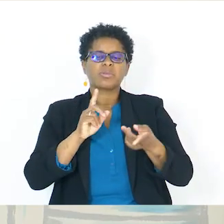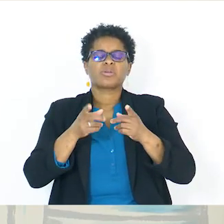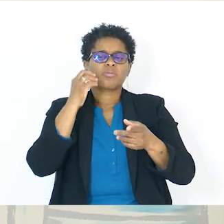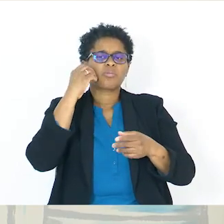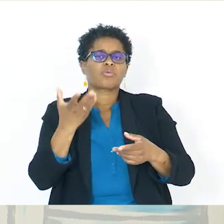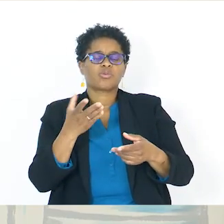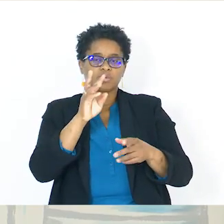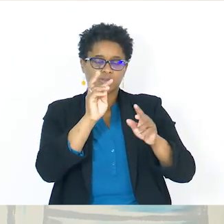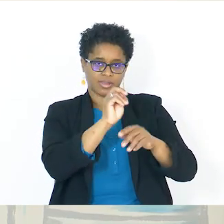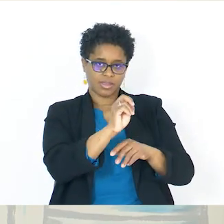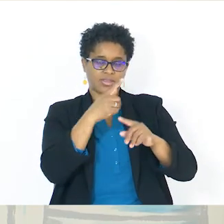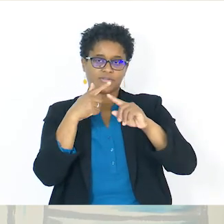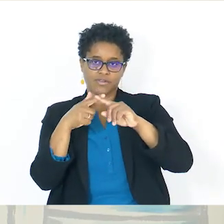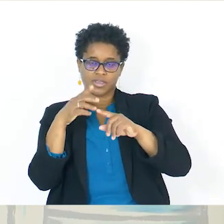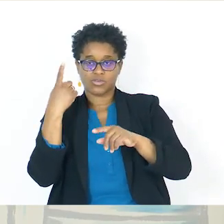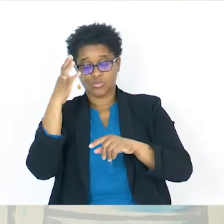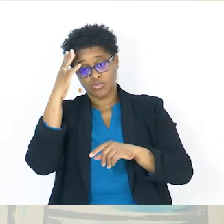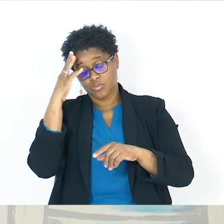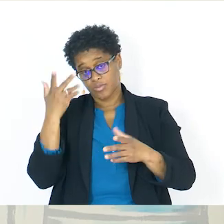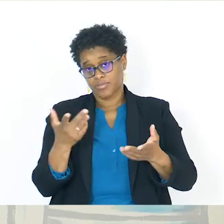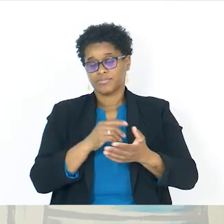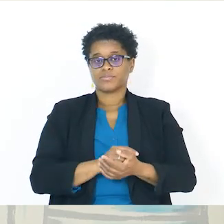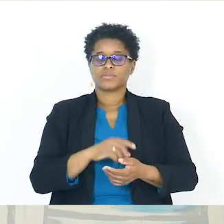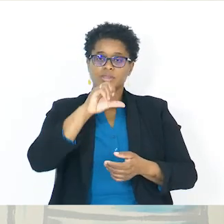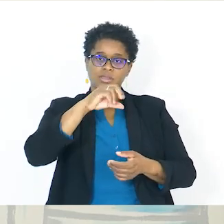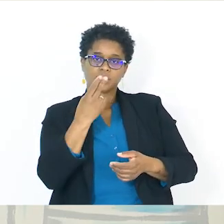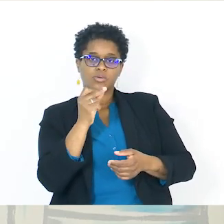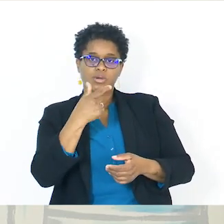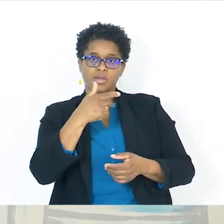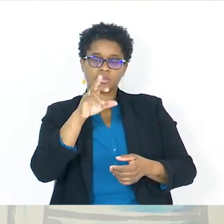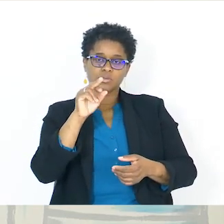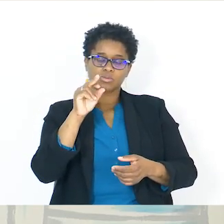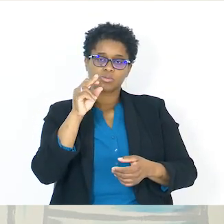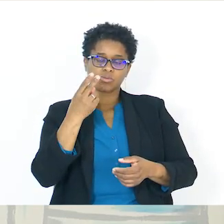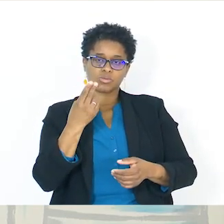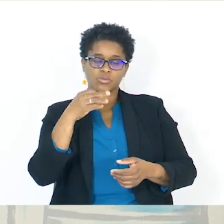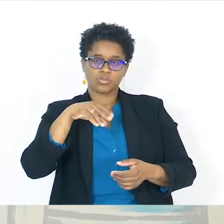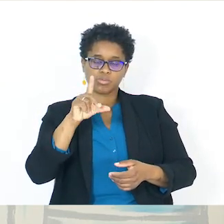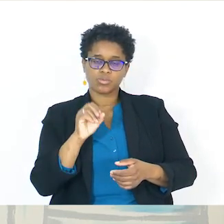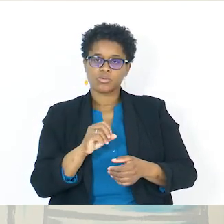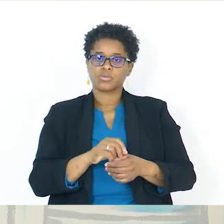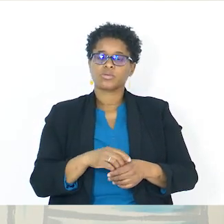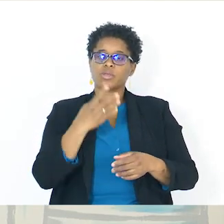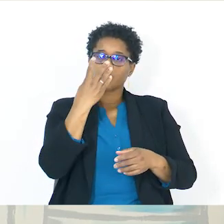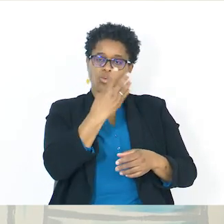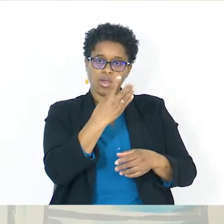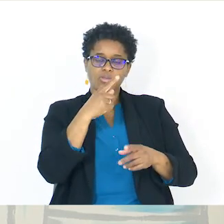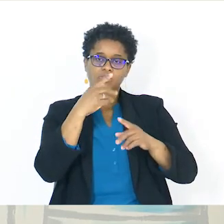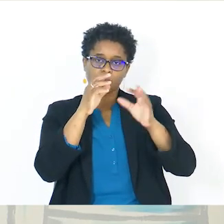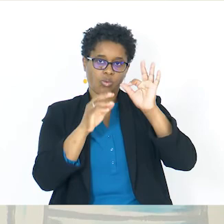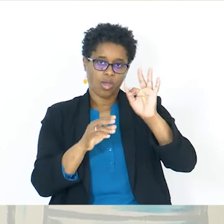que fazemos o cálculo? 3 vezes o número e o 4. Quádruplo são